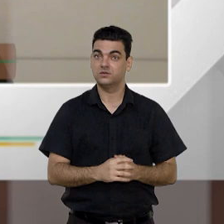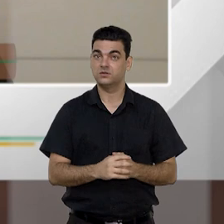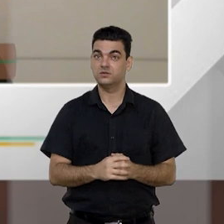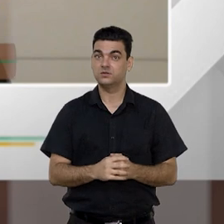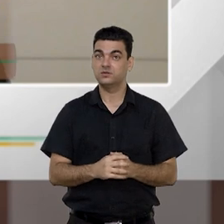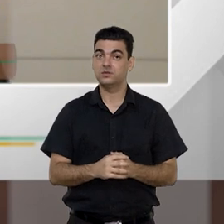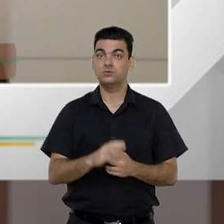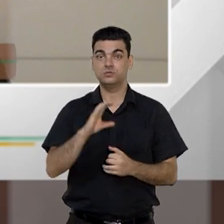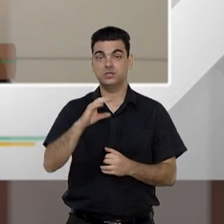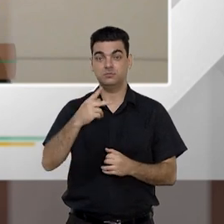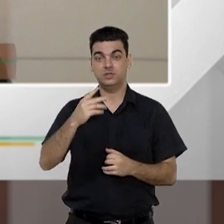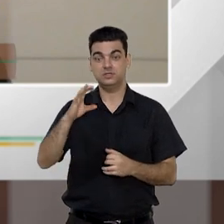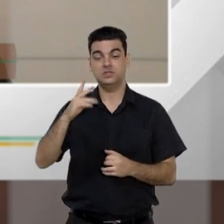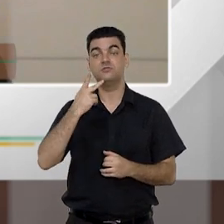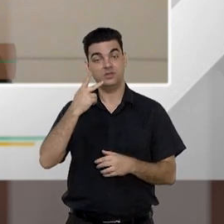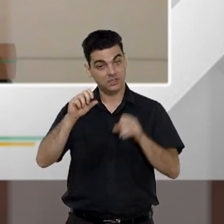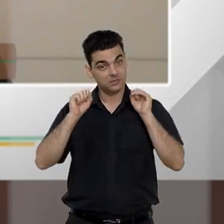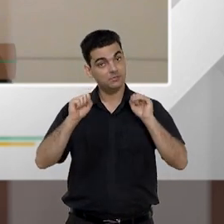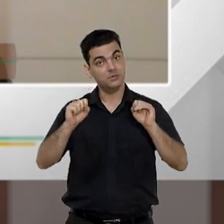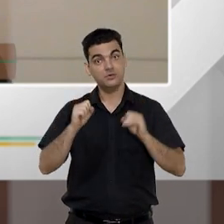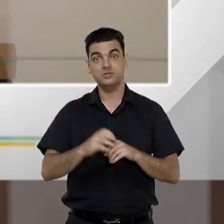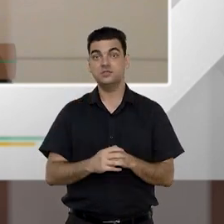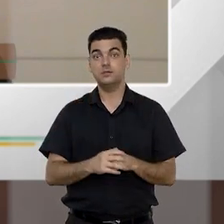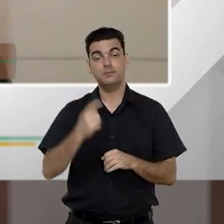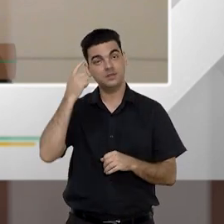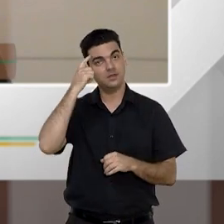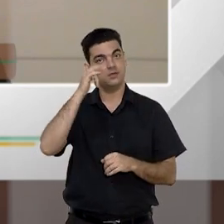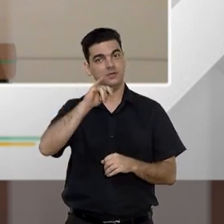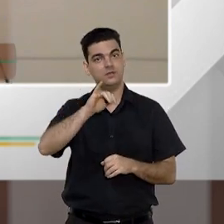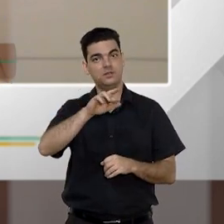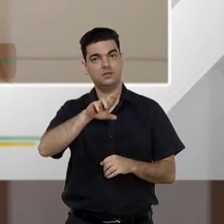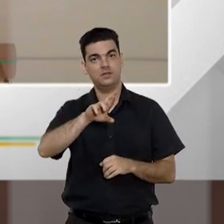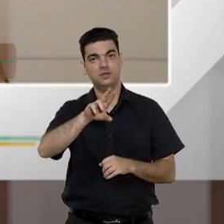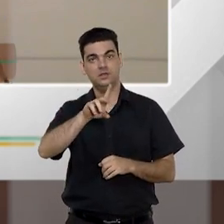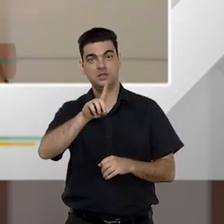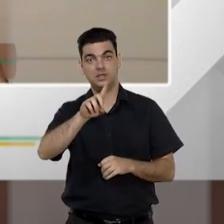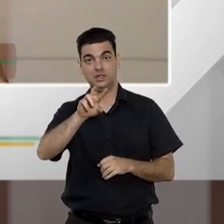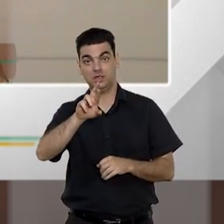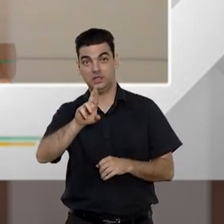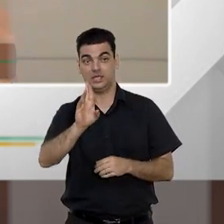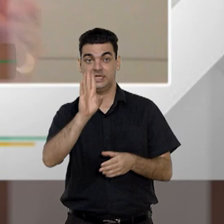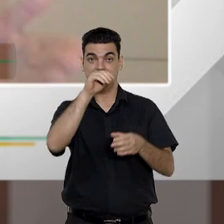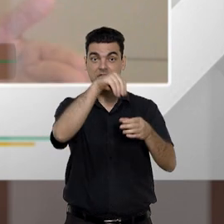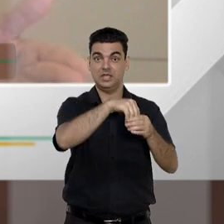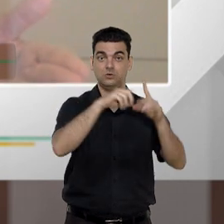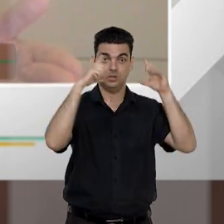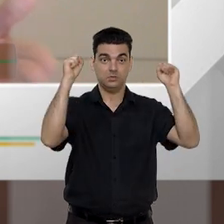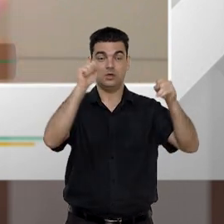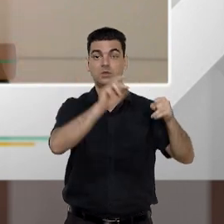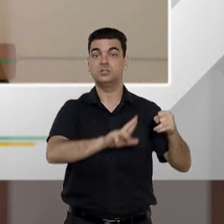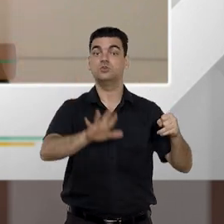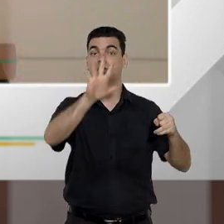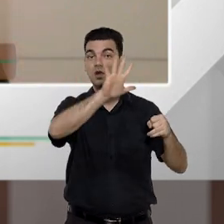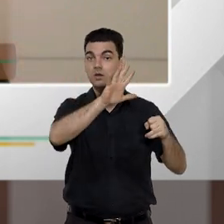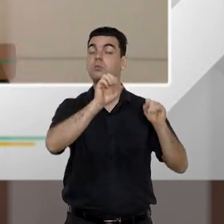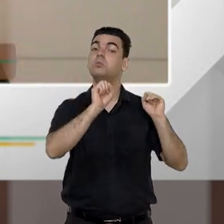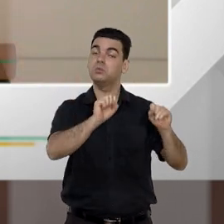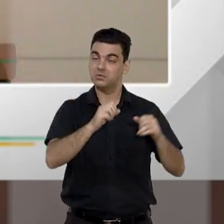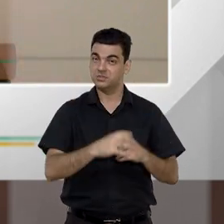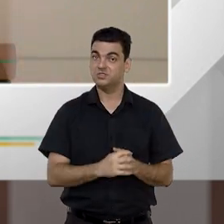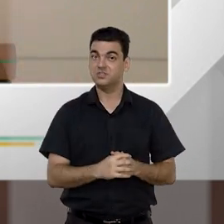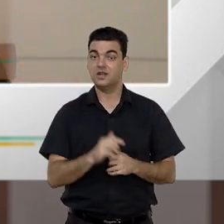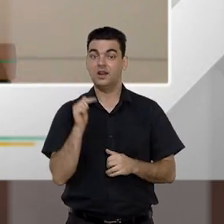a previsão expressa no CPC a possibilidade de um IRDR em um tribunal de justiça ou um tribunal